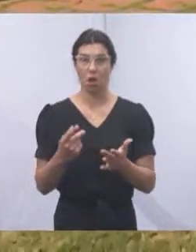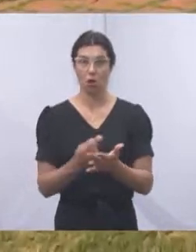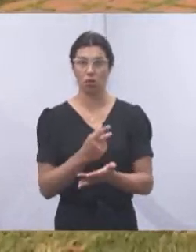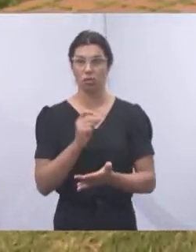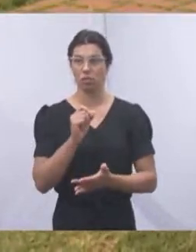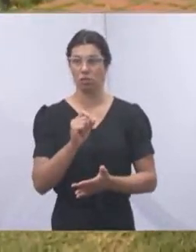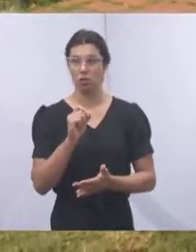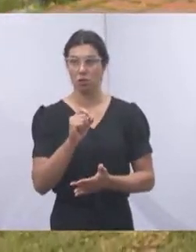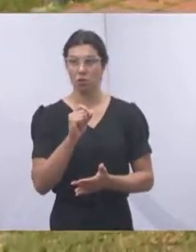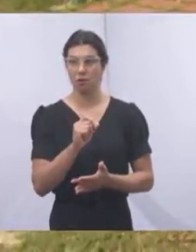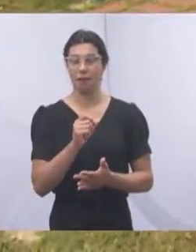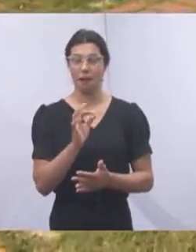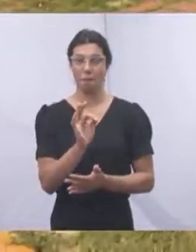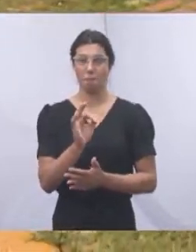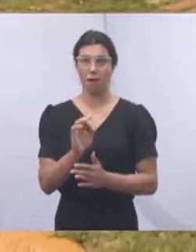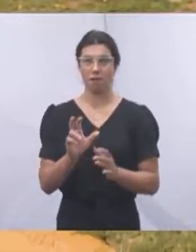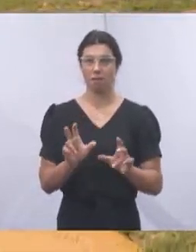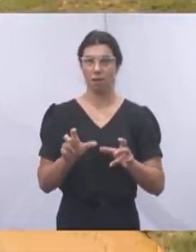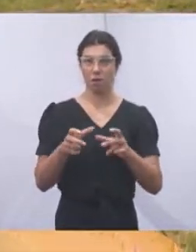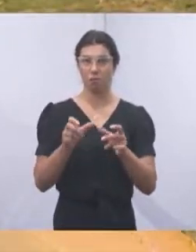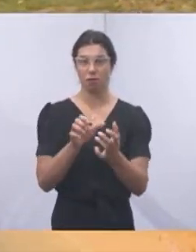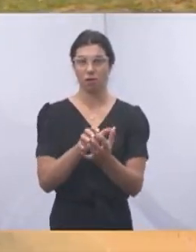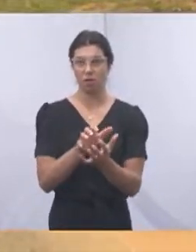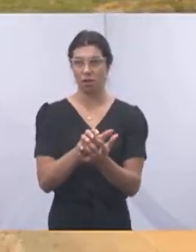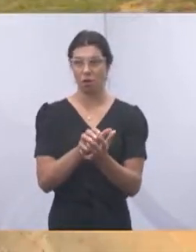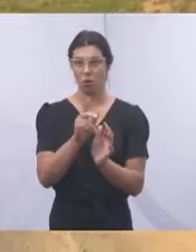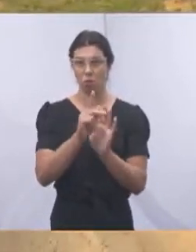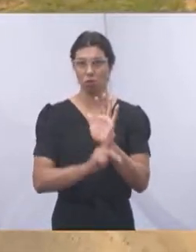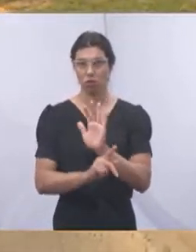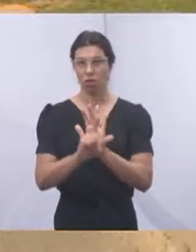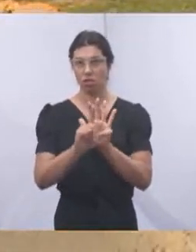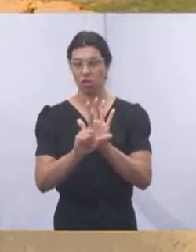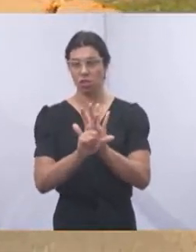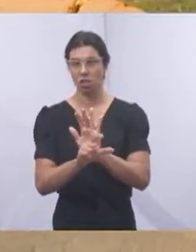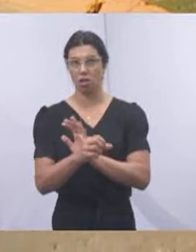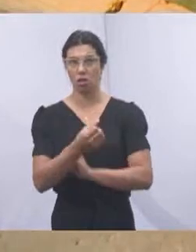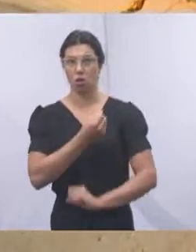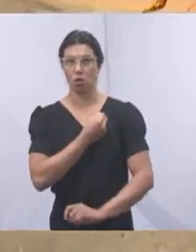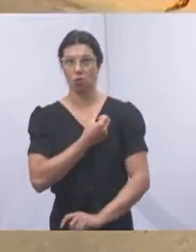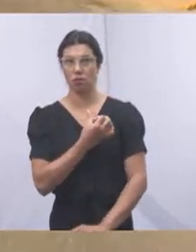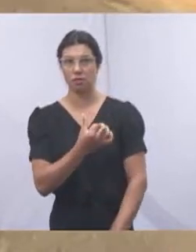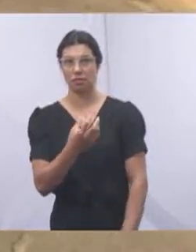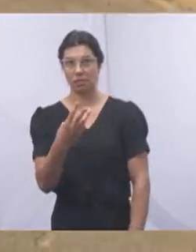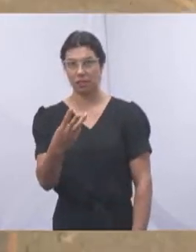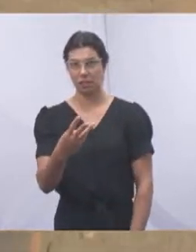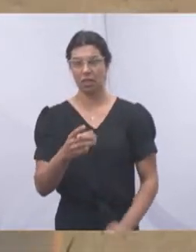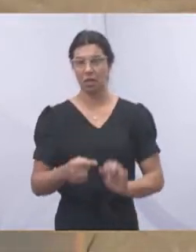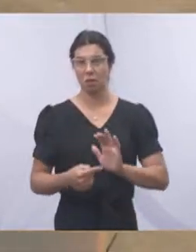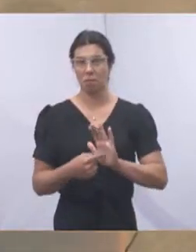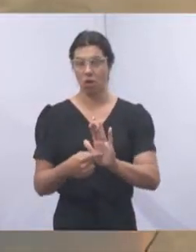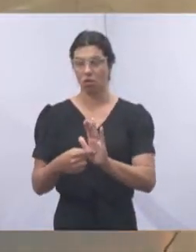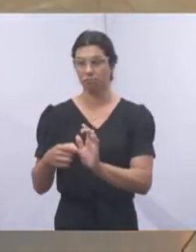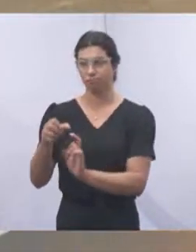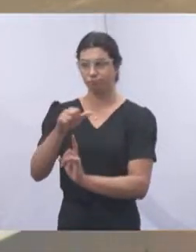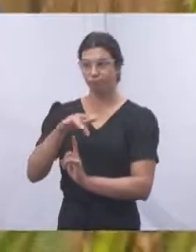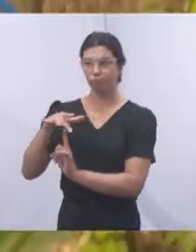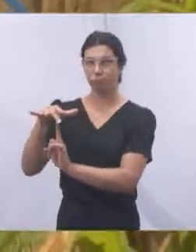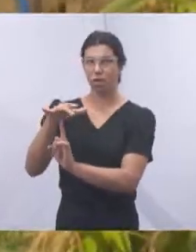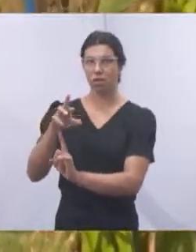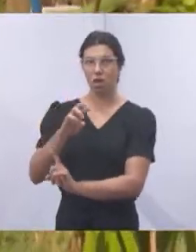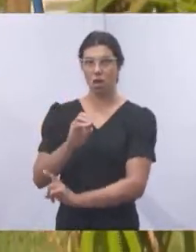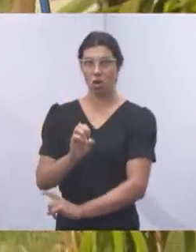ordinária da Câmara de Jacareí o projeto de lei número 63, que denomina a Praça Roberto da